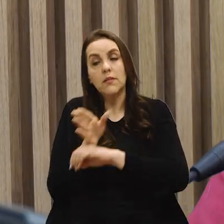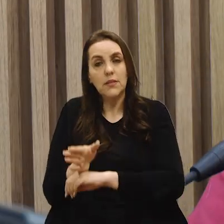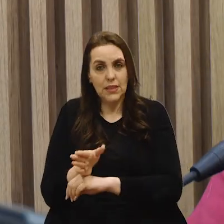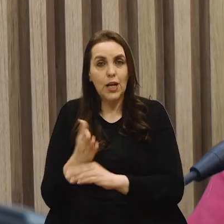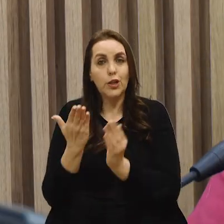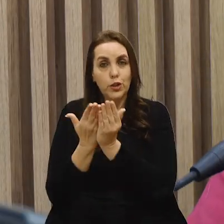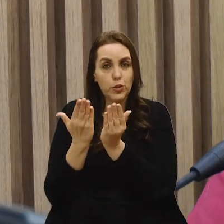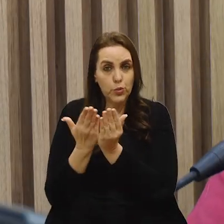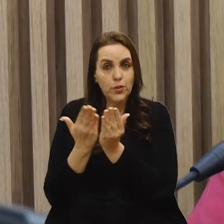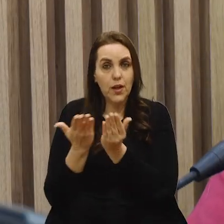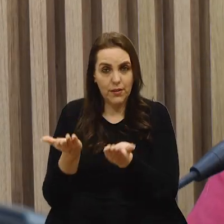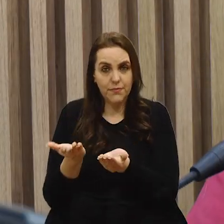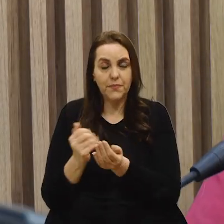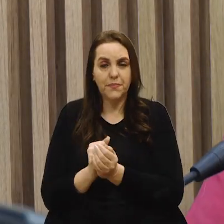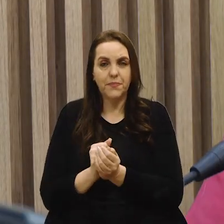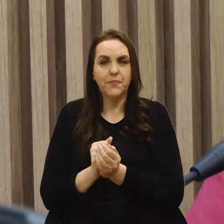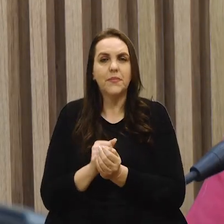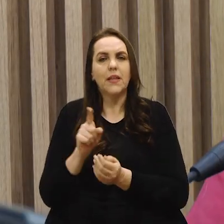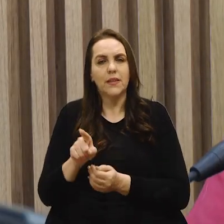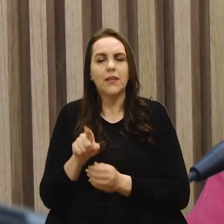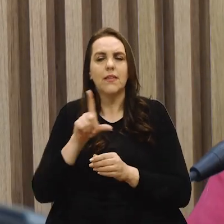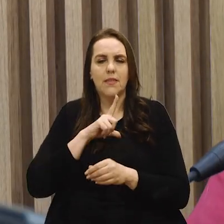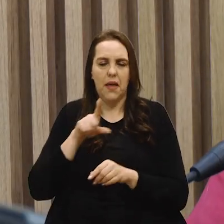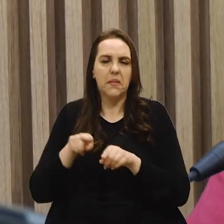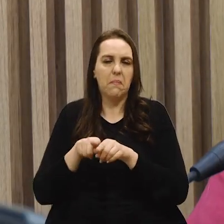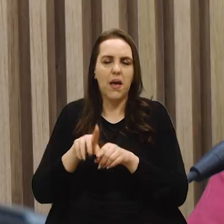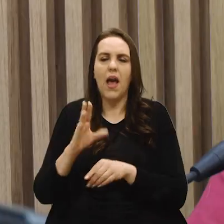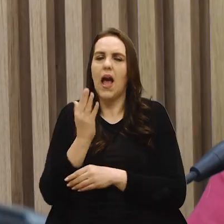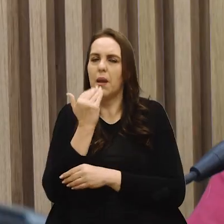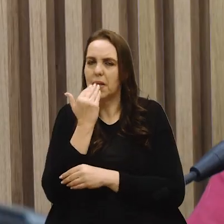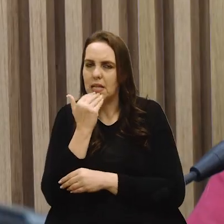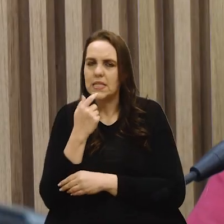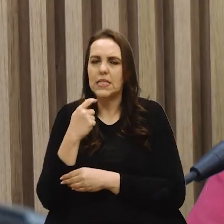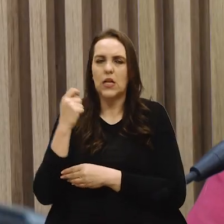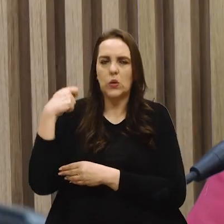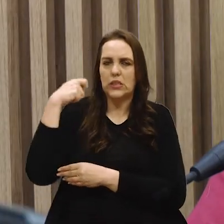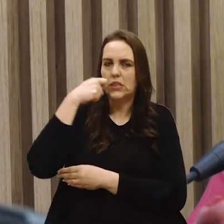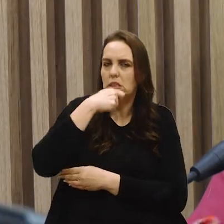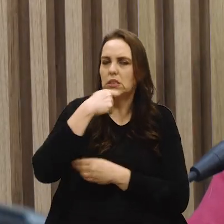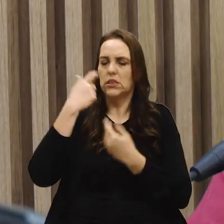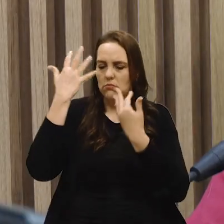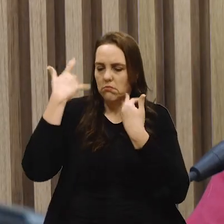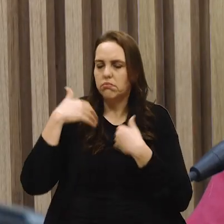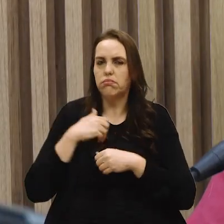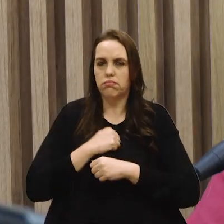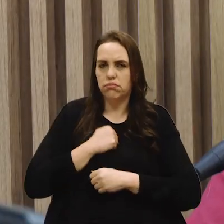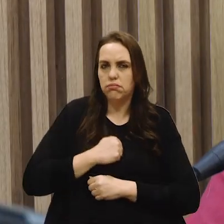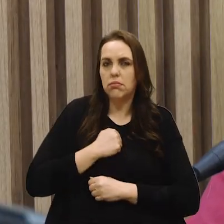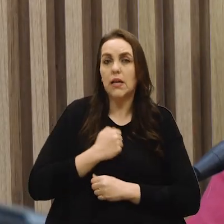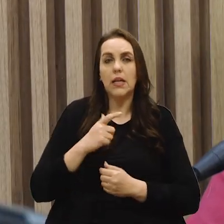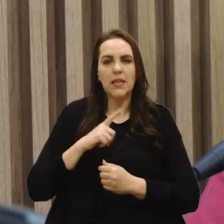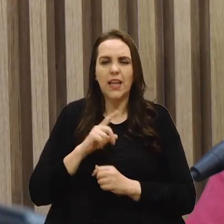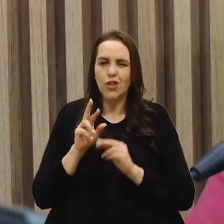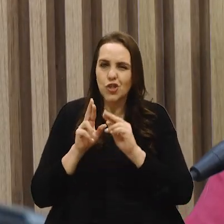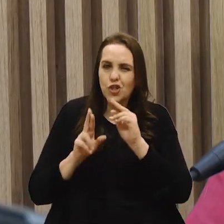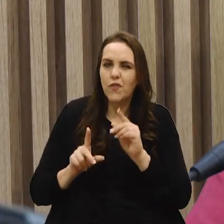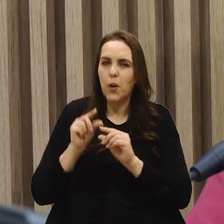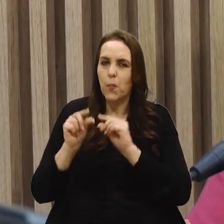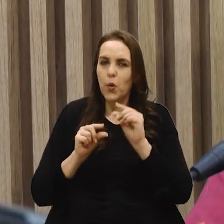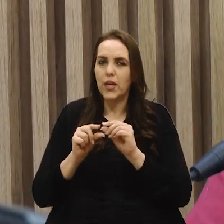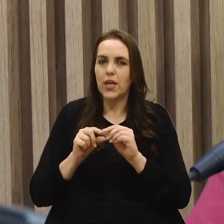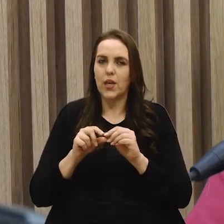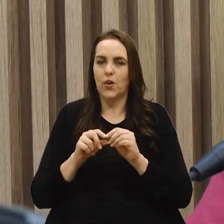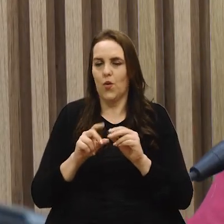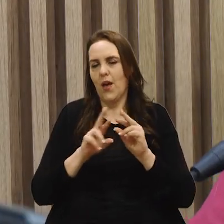ainda acessar o estudo, aí ali eles têm alimentação, tem higiene pessoal, então ele é um pouquinho diferenciado da rede normal